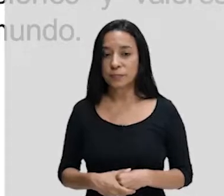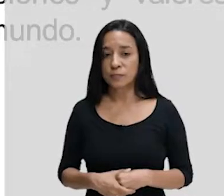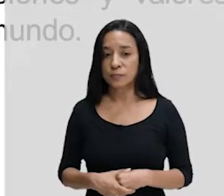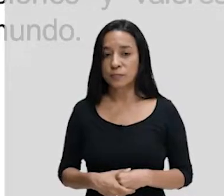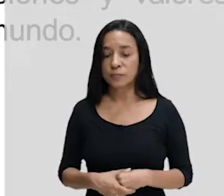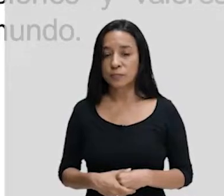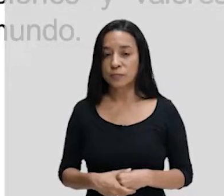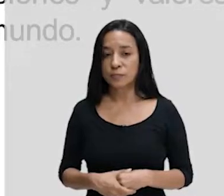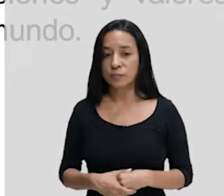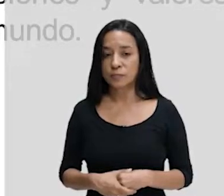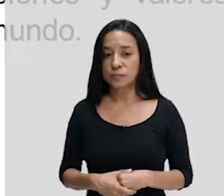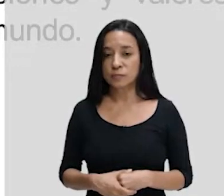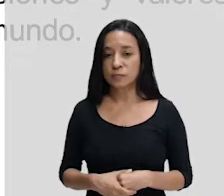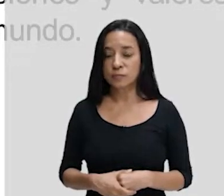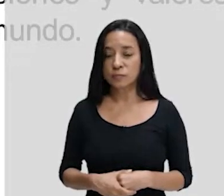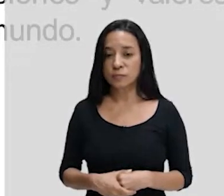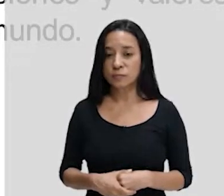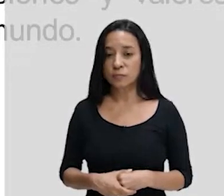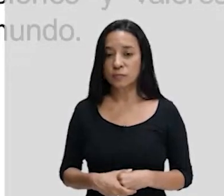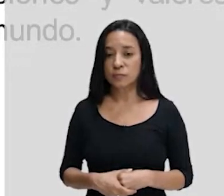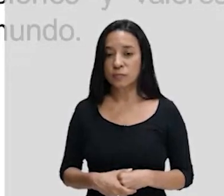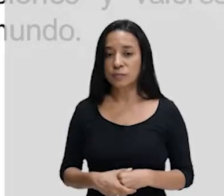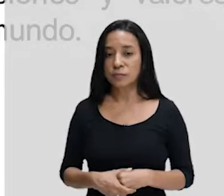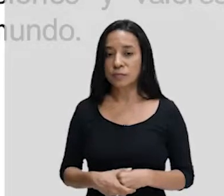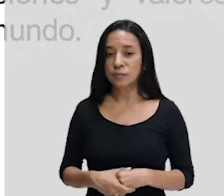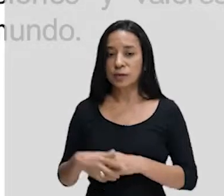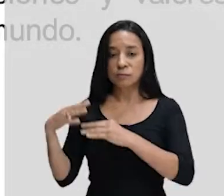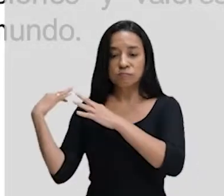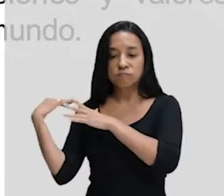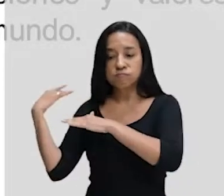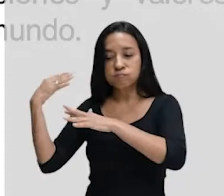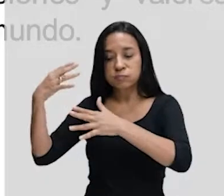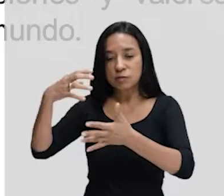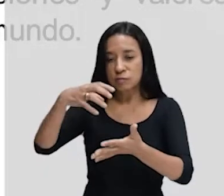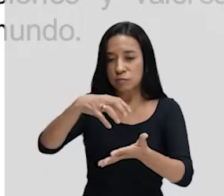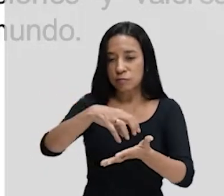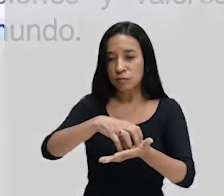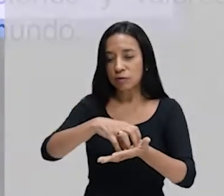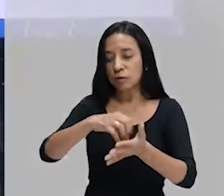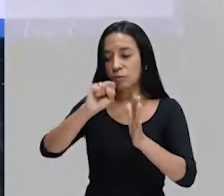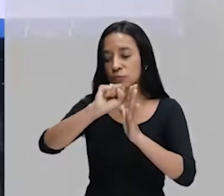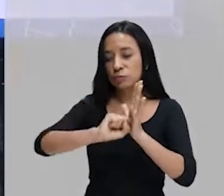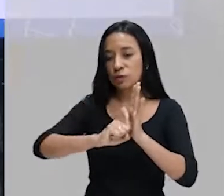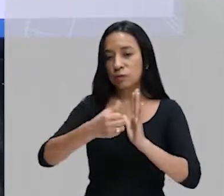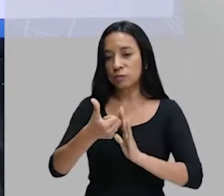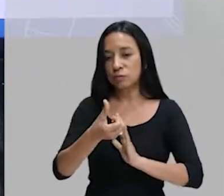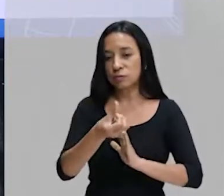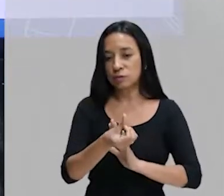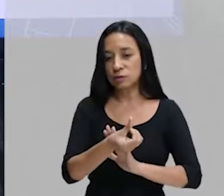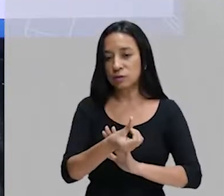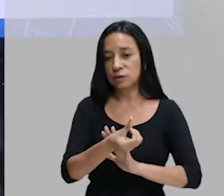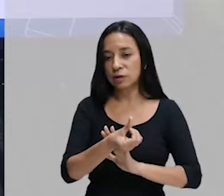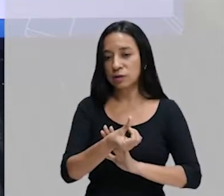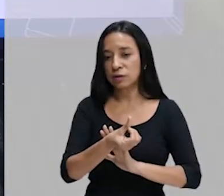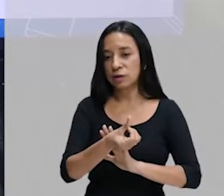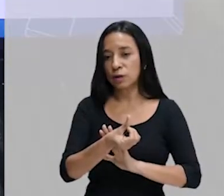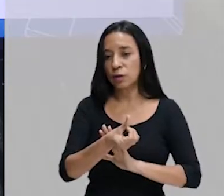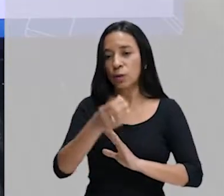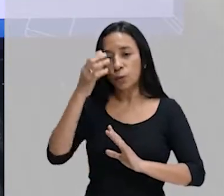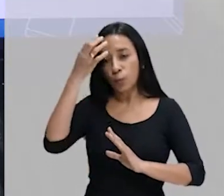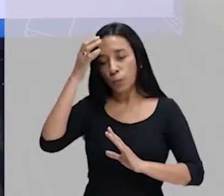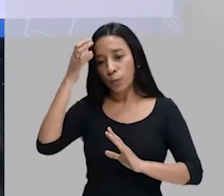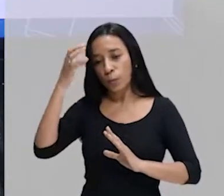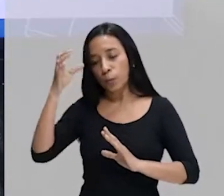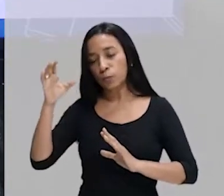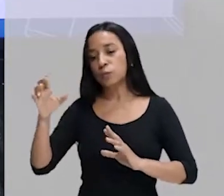autóctonos, né? E europeus. Então, desde essa época colonial, lá no século XVI, duas culturas